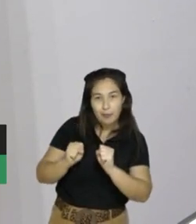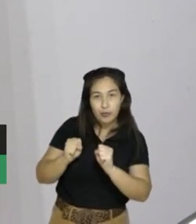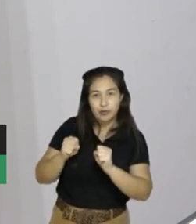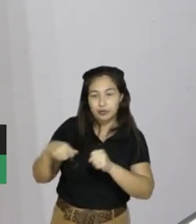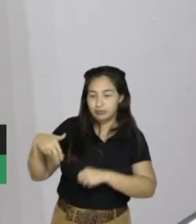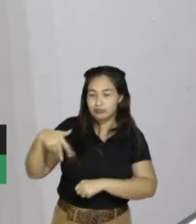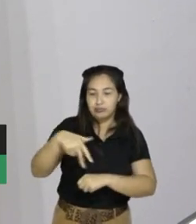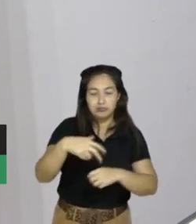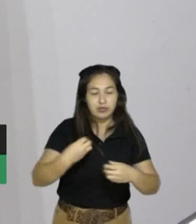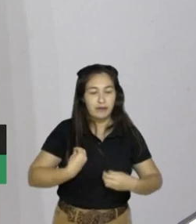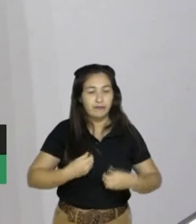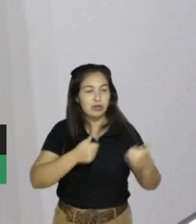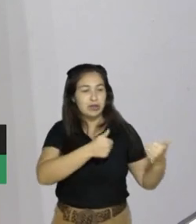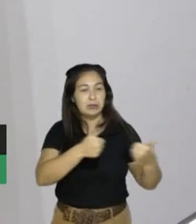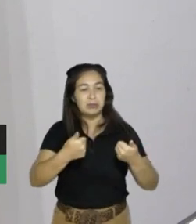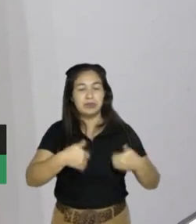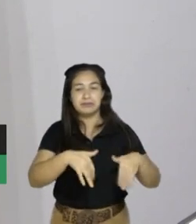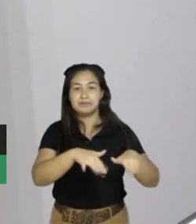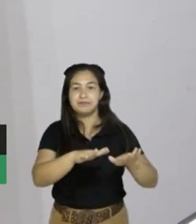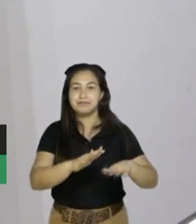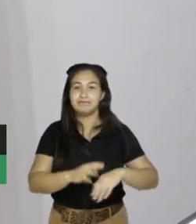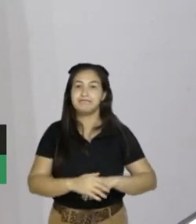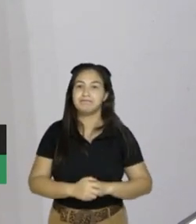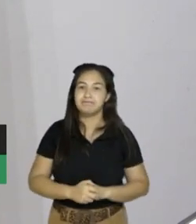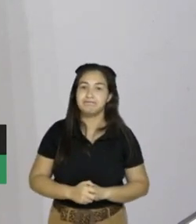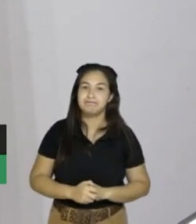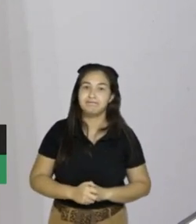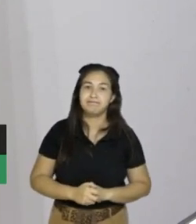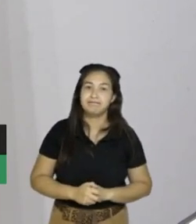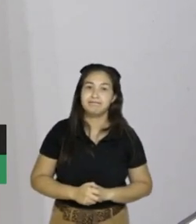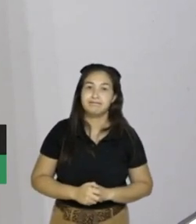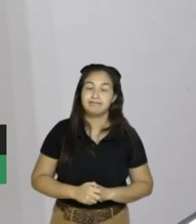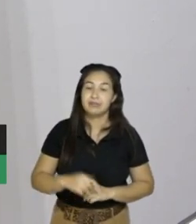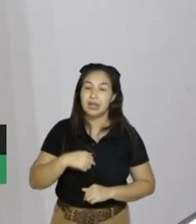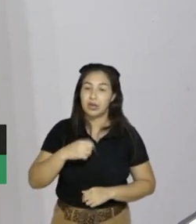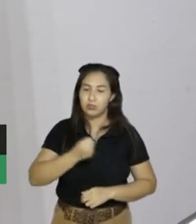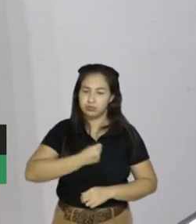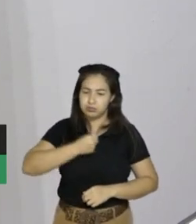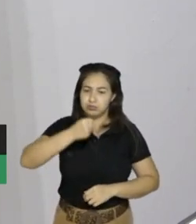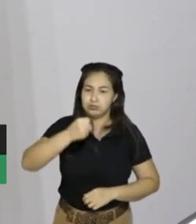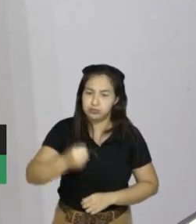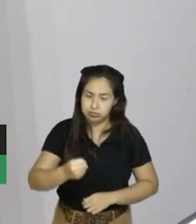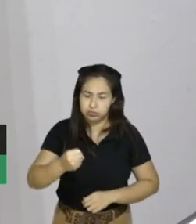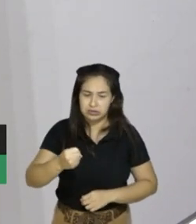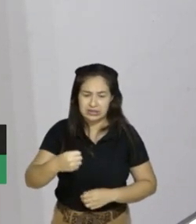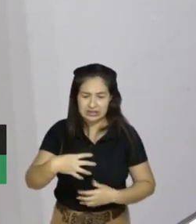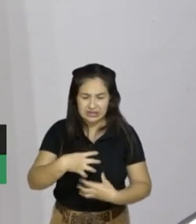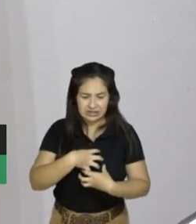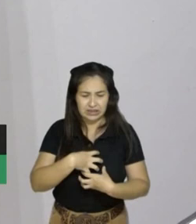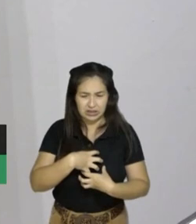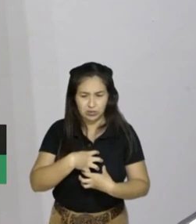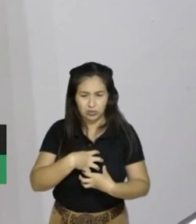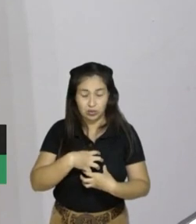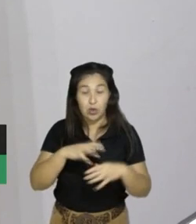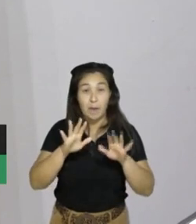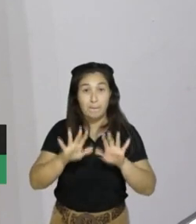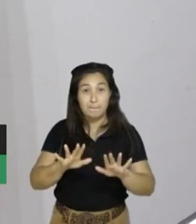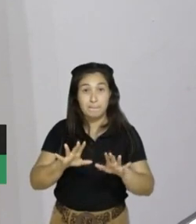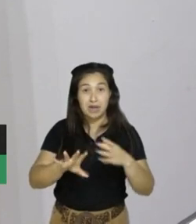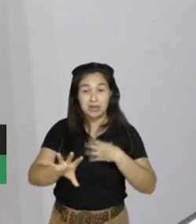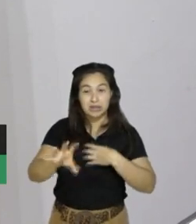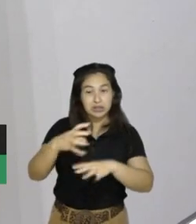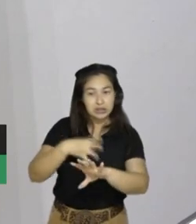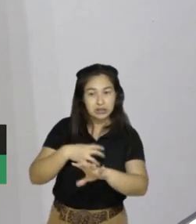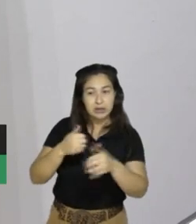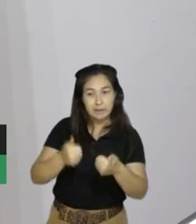caminho Quando eu olho para o outro e eu tenho empatia é quando eu me coloco no lugar do outro mas quando eu tenho compaixão eu pego a mão do